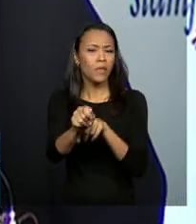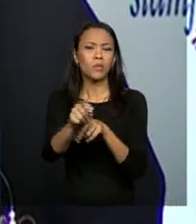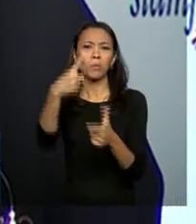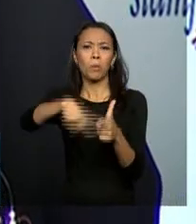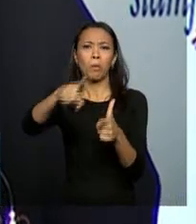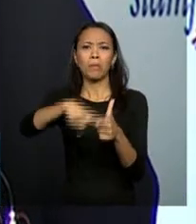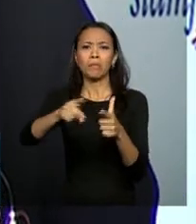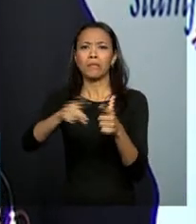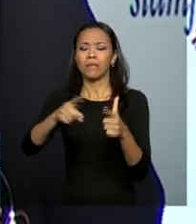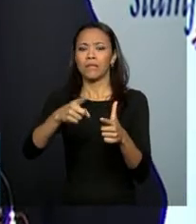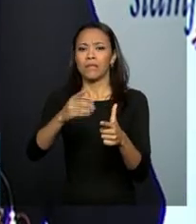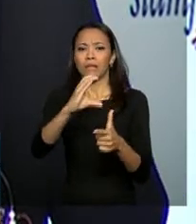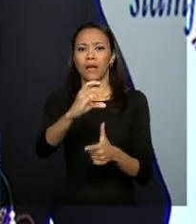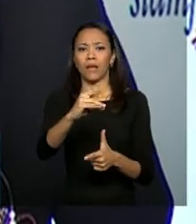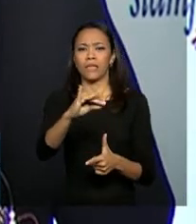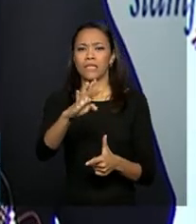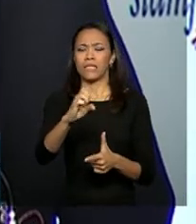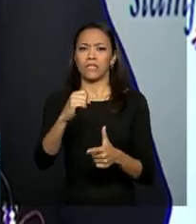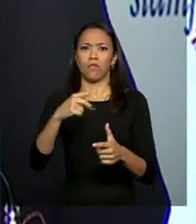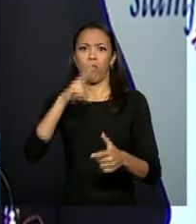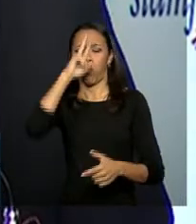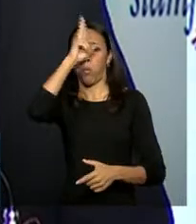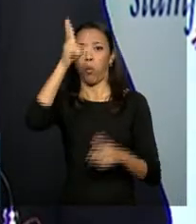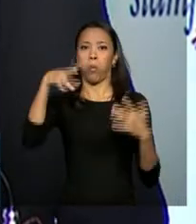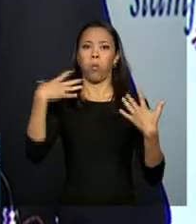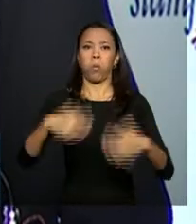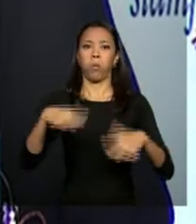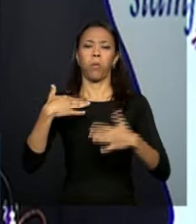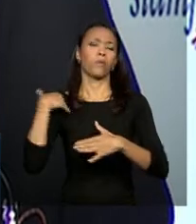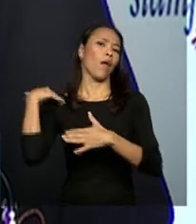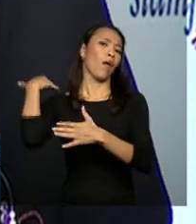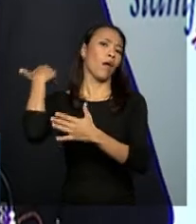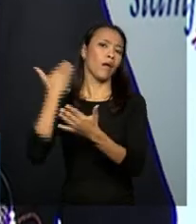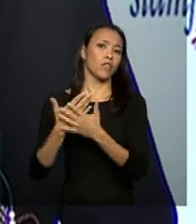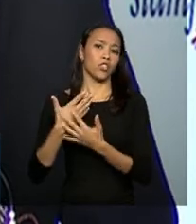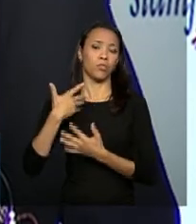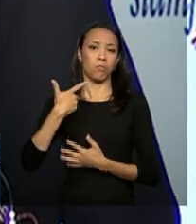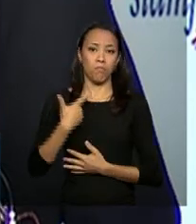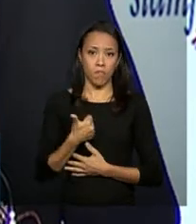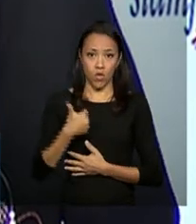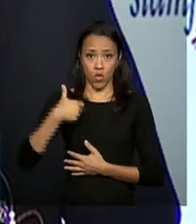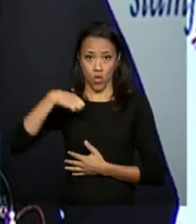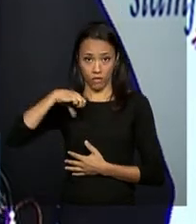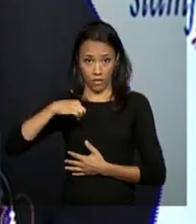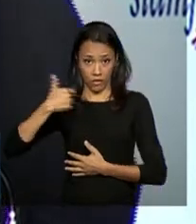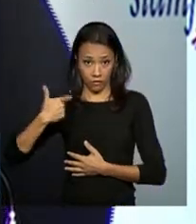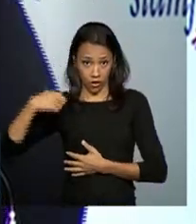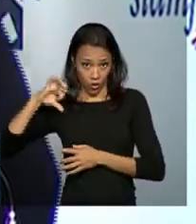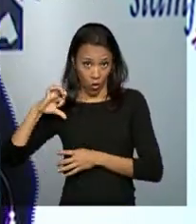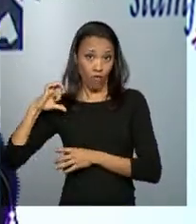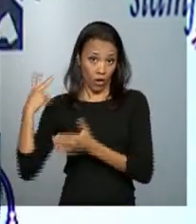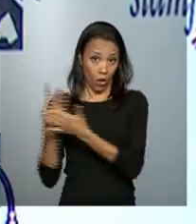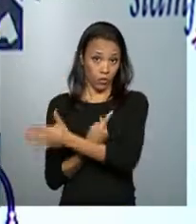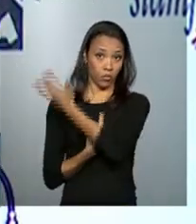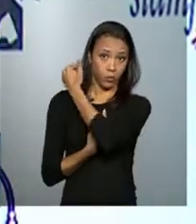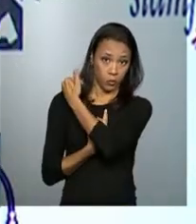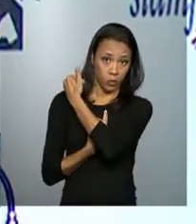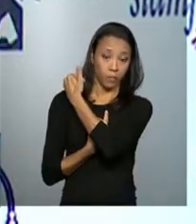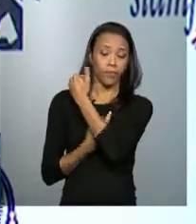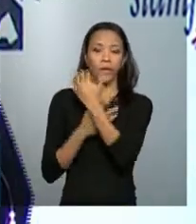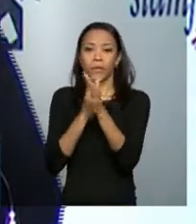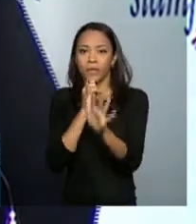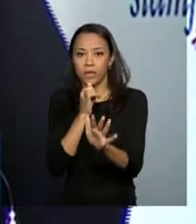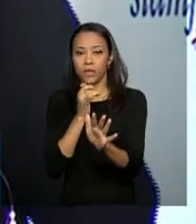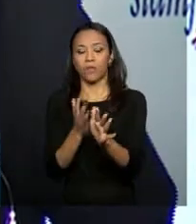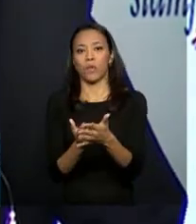o mundo passou desde 1929. Os países, tirando, com exceção dos Estados Unidos,